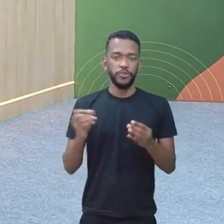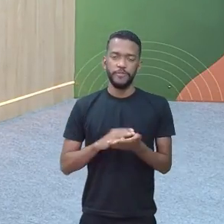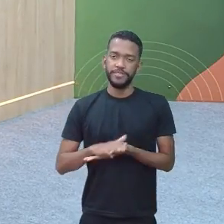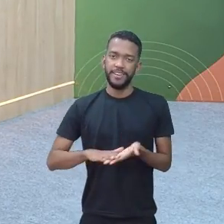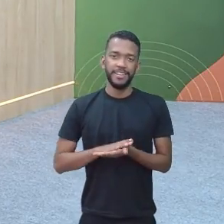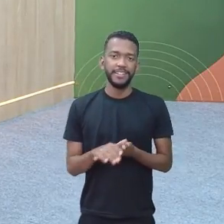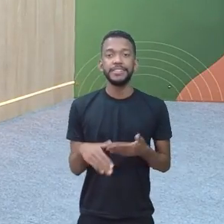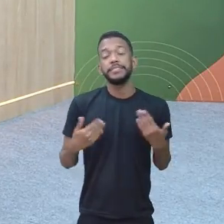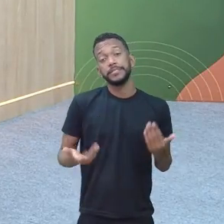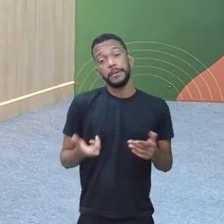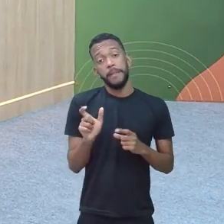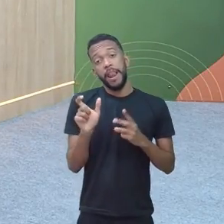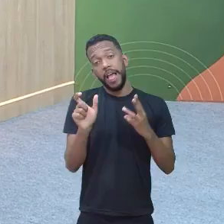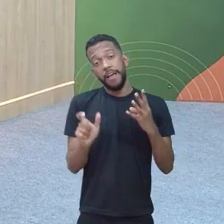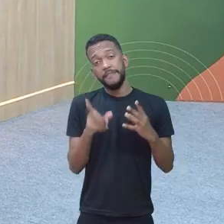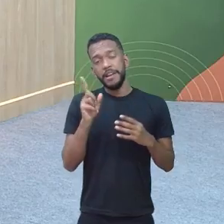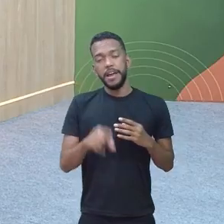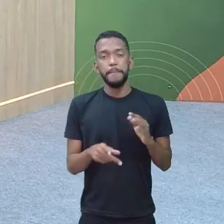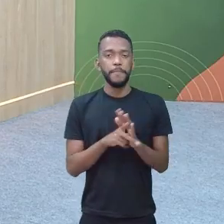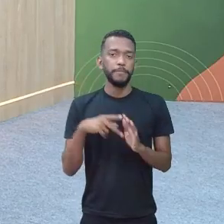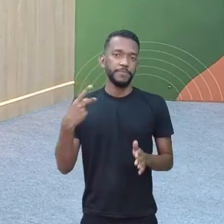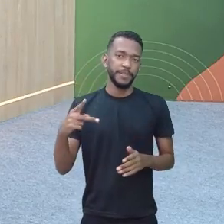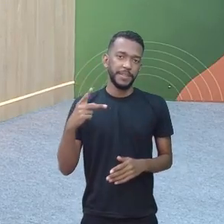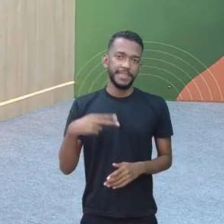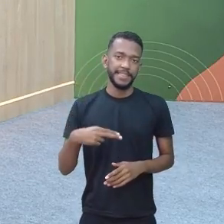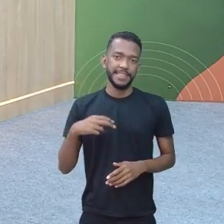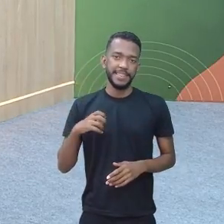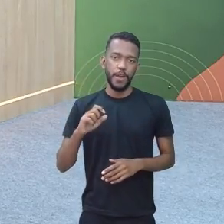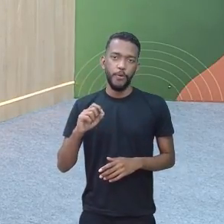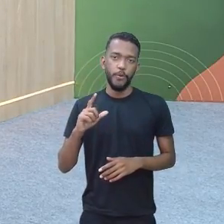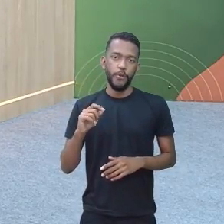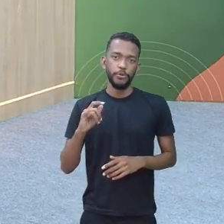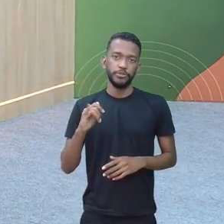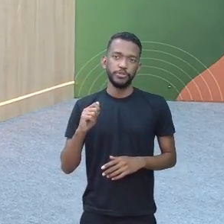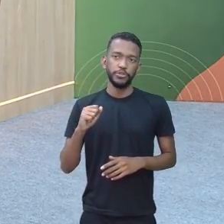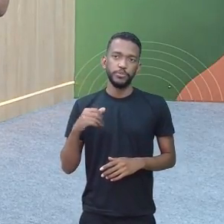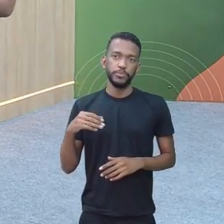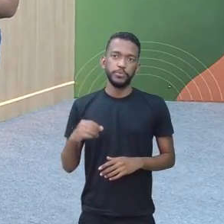Então, essas palavras também são formas de neologismo, que a gente vai adaptando.